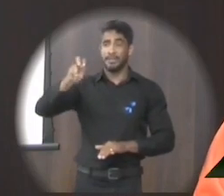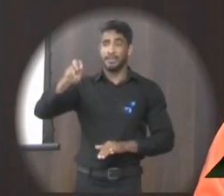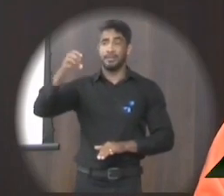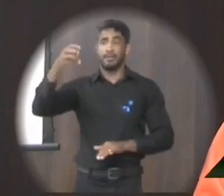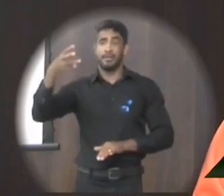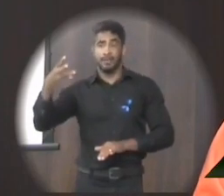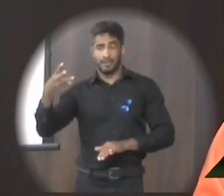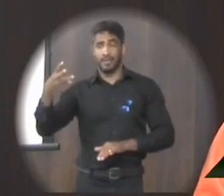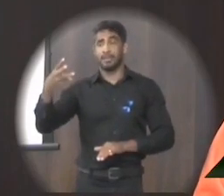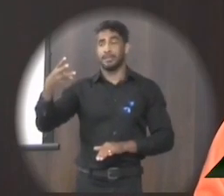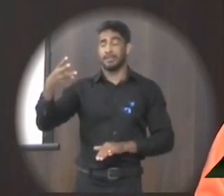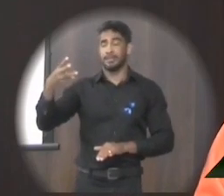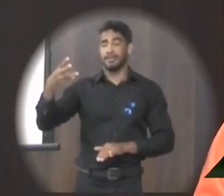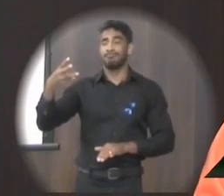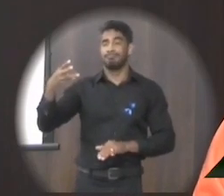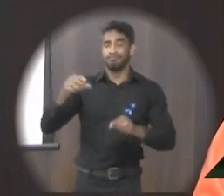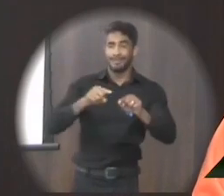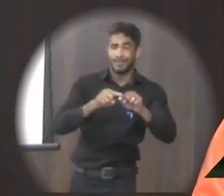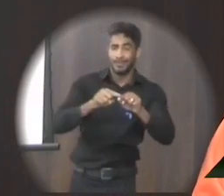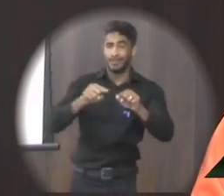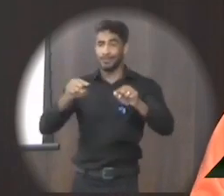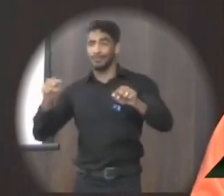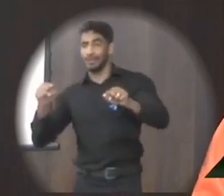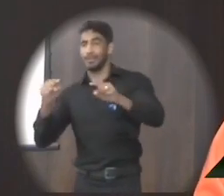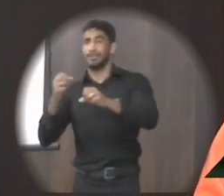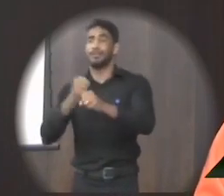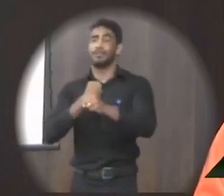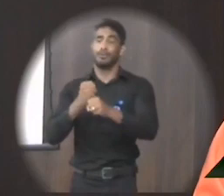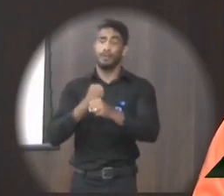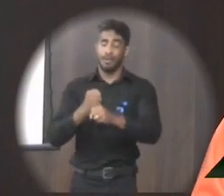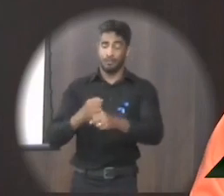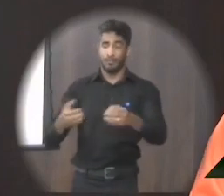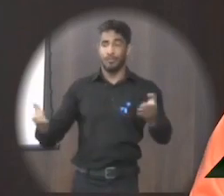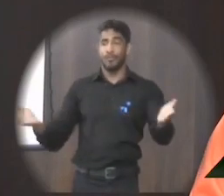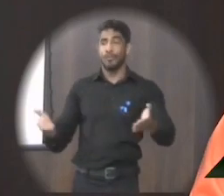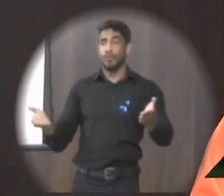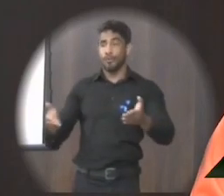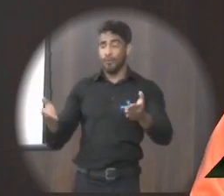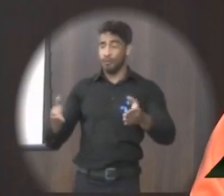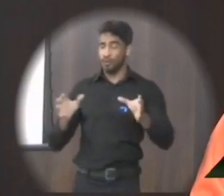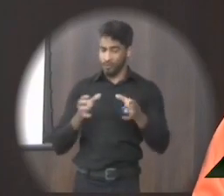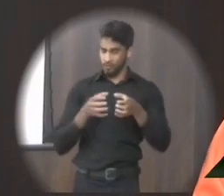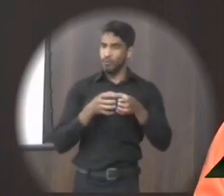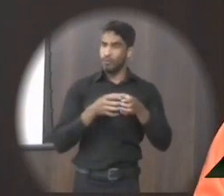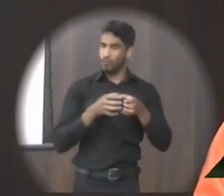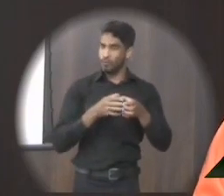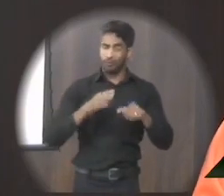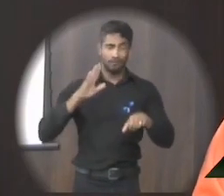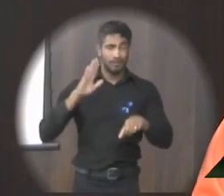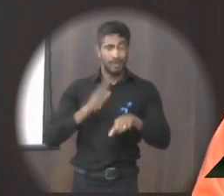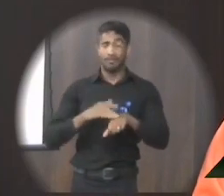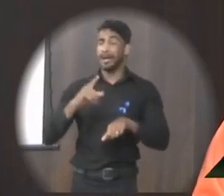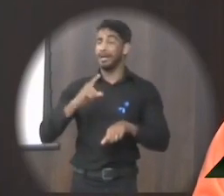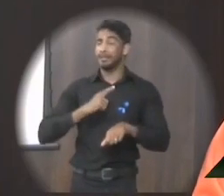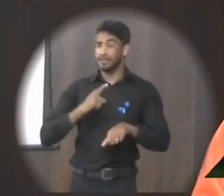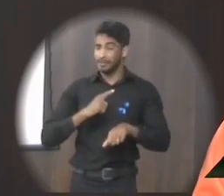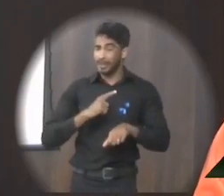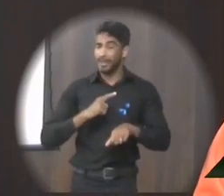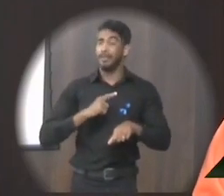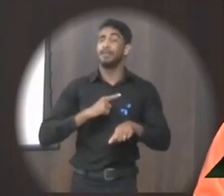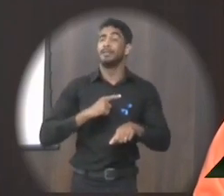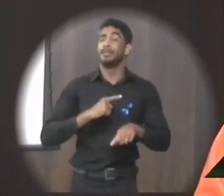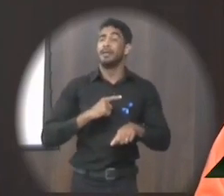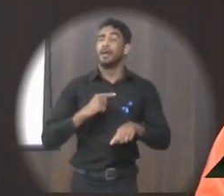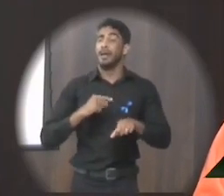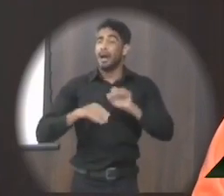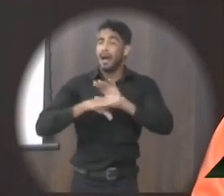8.453 ocorrências durante todo o ano. Nós somos hoje o pelotão que mais atende ocorrências no